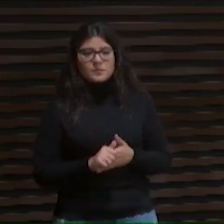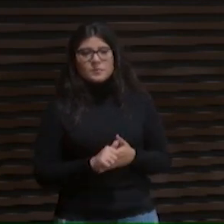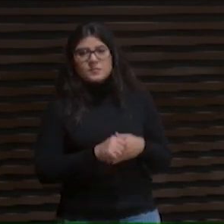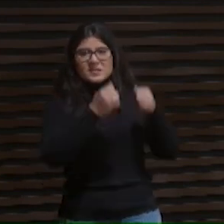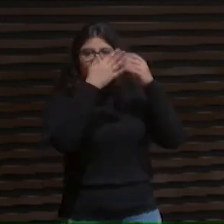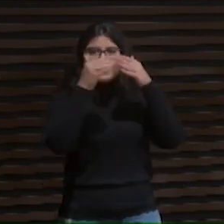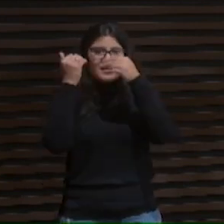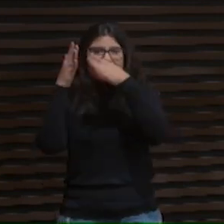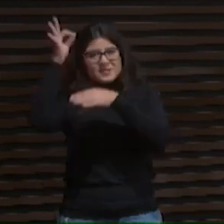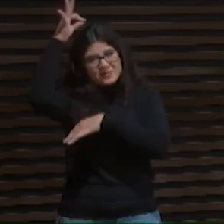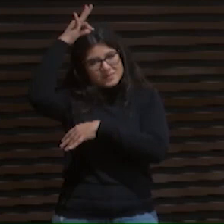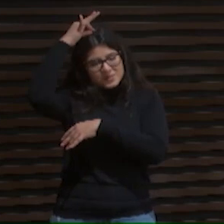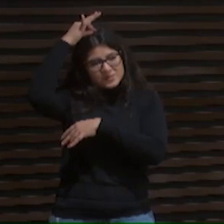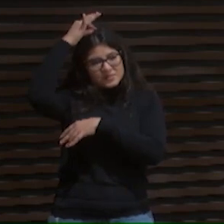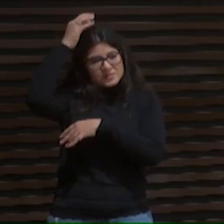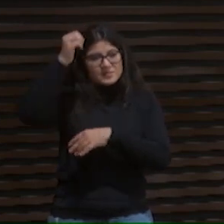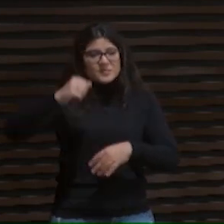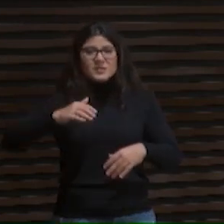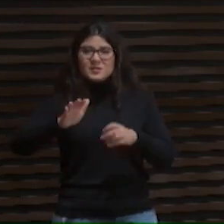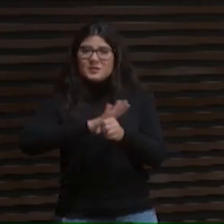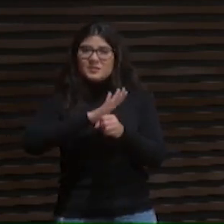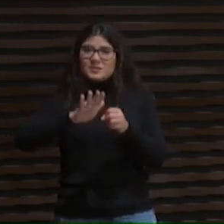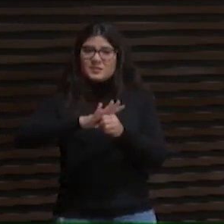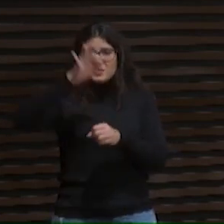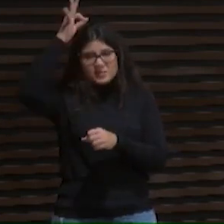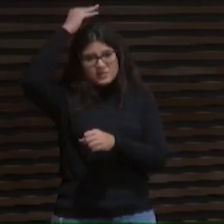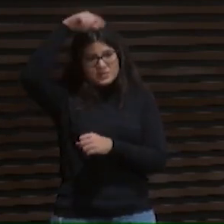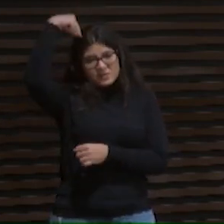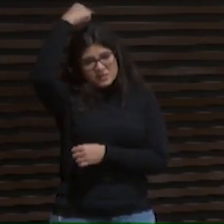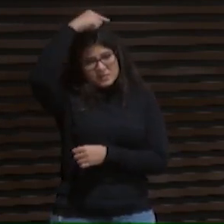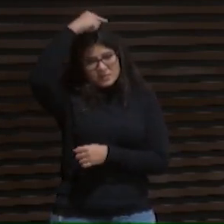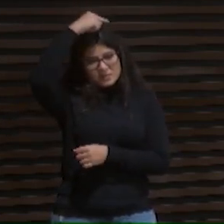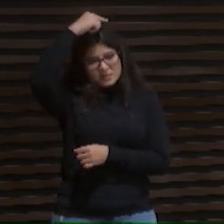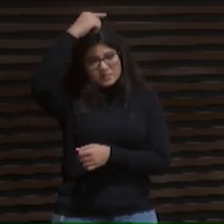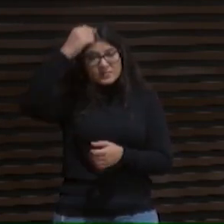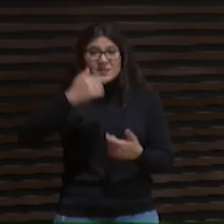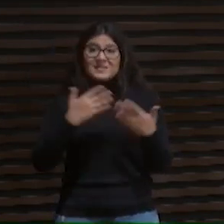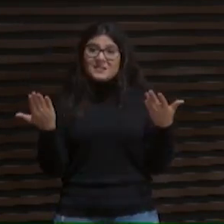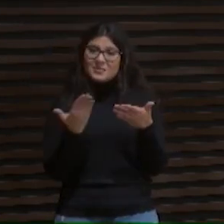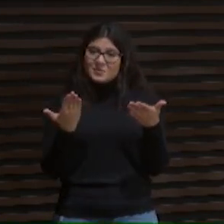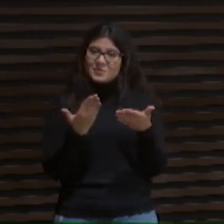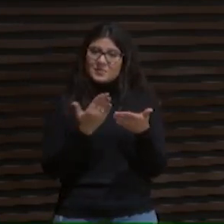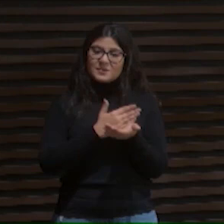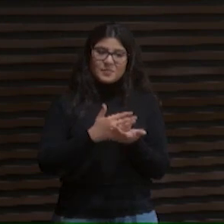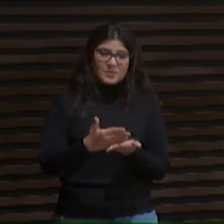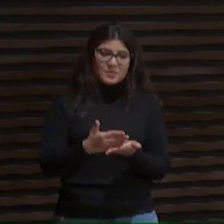olhos espirituais, fica cheio do Espírito Santo e passa